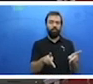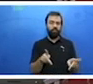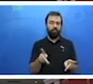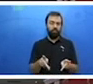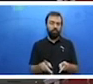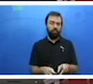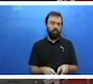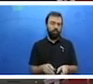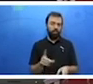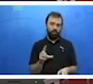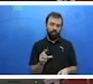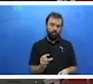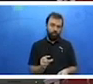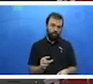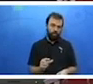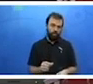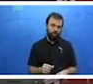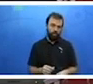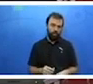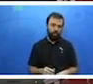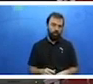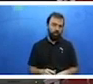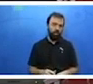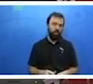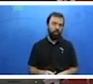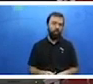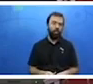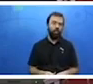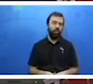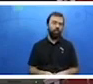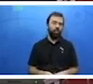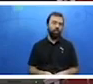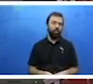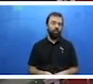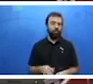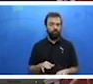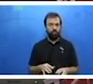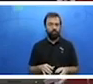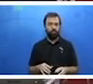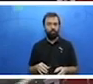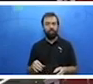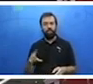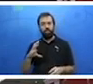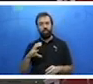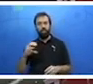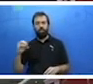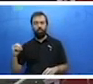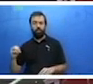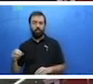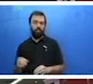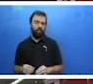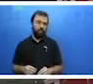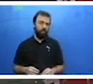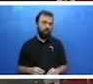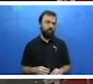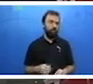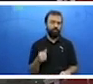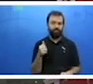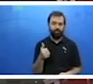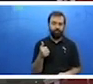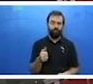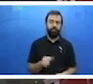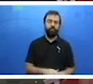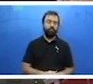populosa? Sudeste e centro-oeste está bem parecido. Então, tá verdadeira?